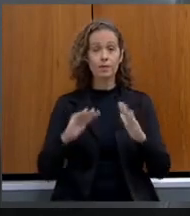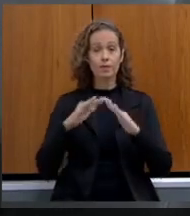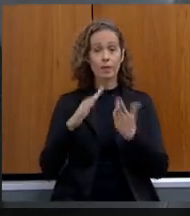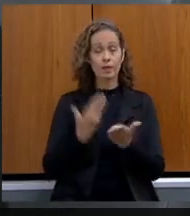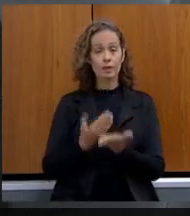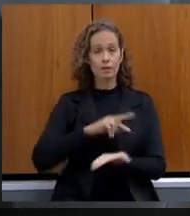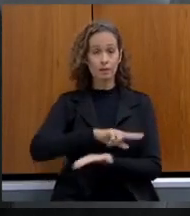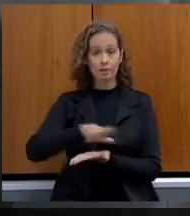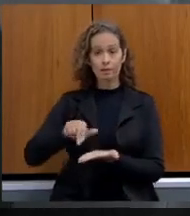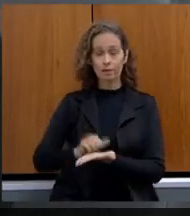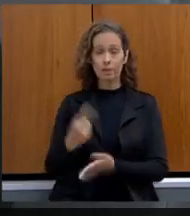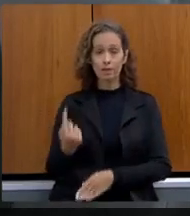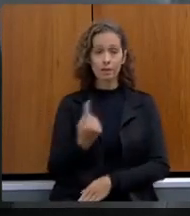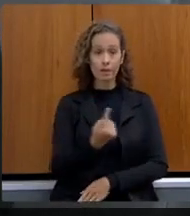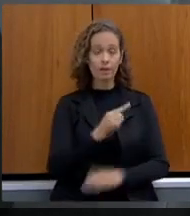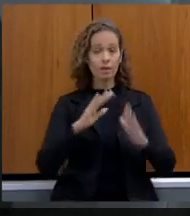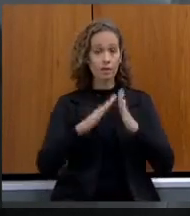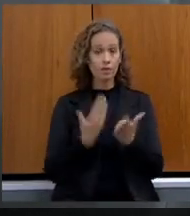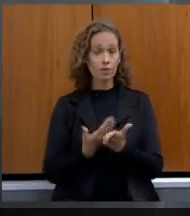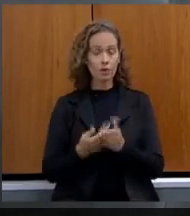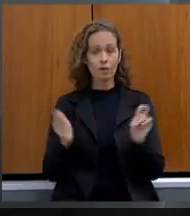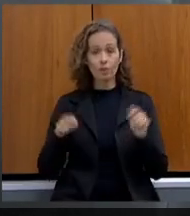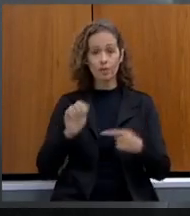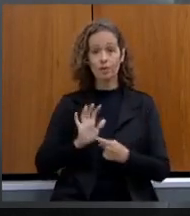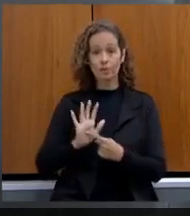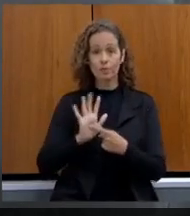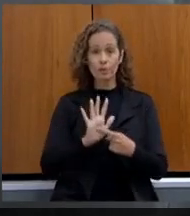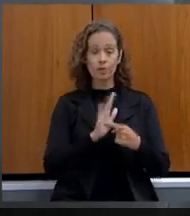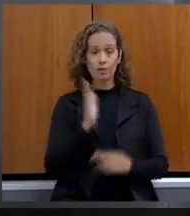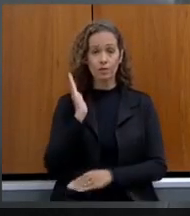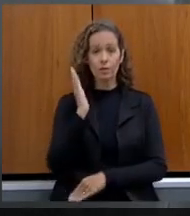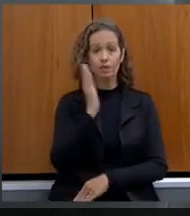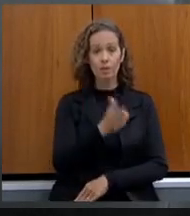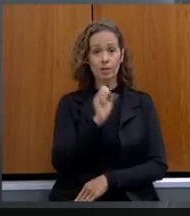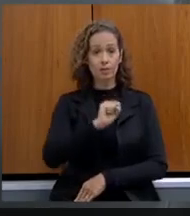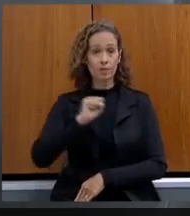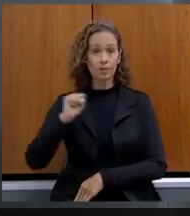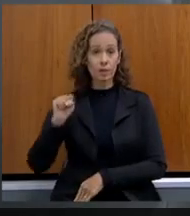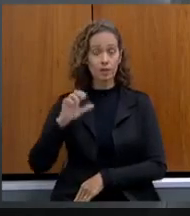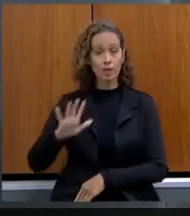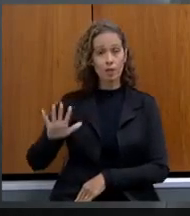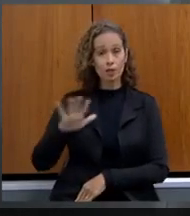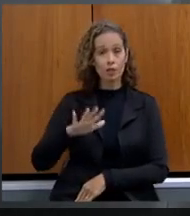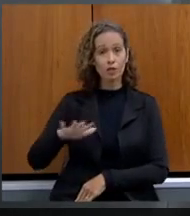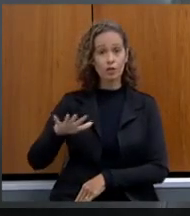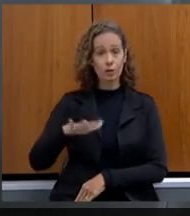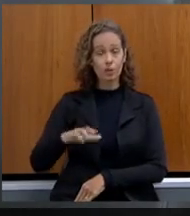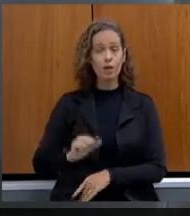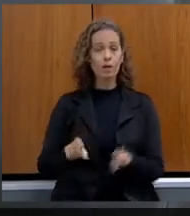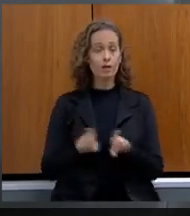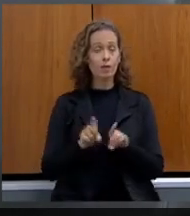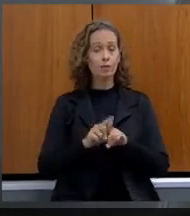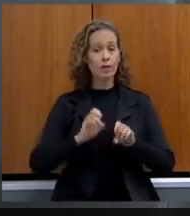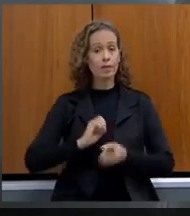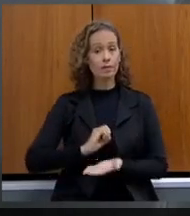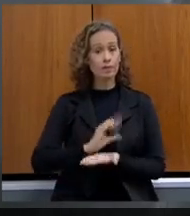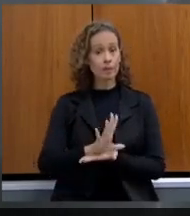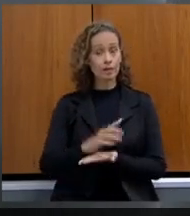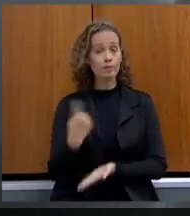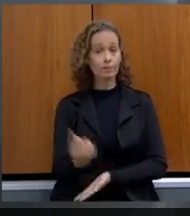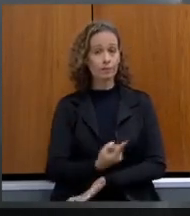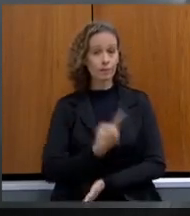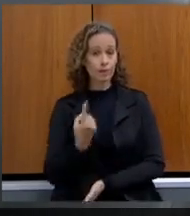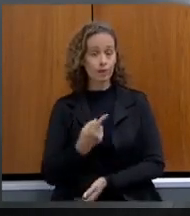para que cada uma das escolas possa sinalizar diretamente ao seu superintendente Regional e enviar esse levantamento para nós